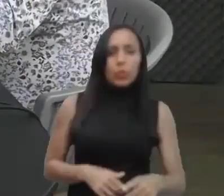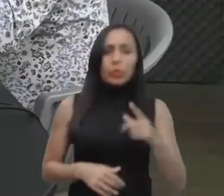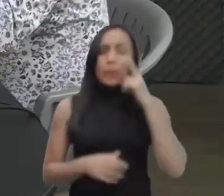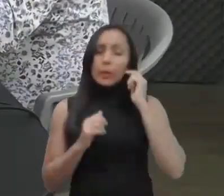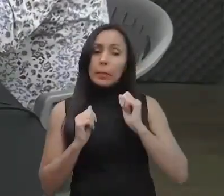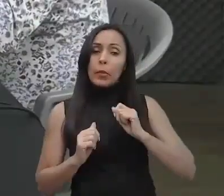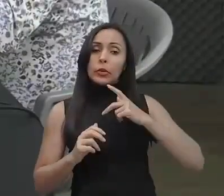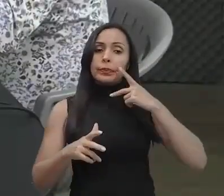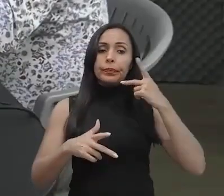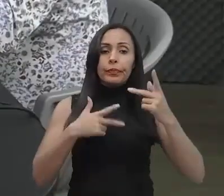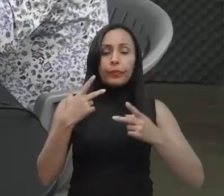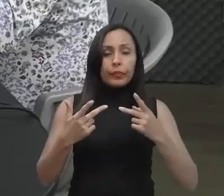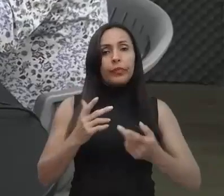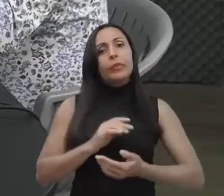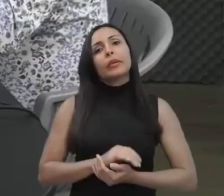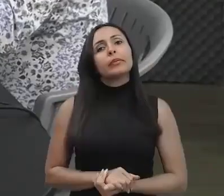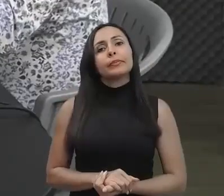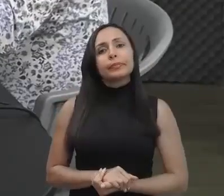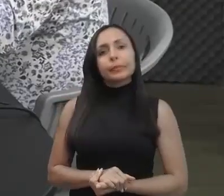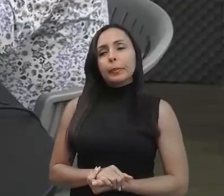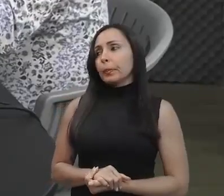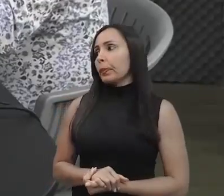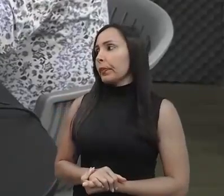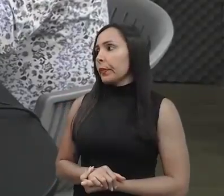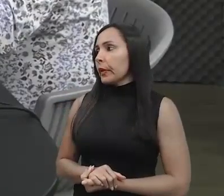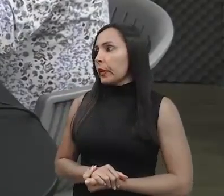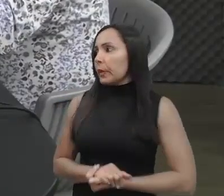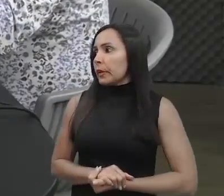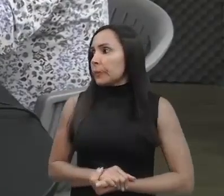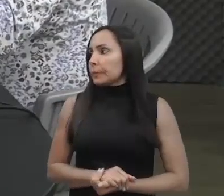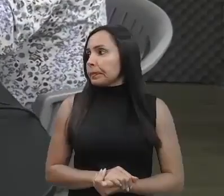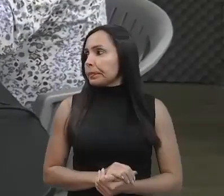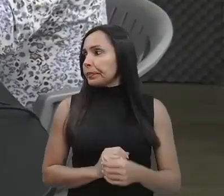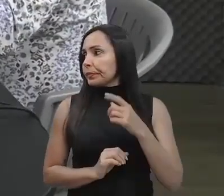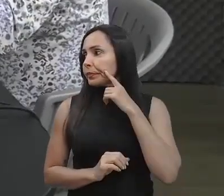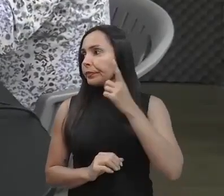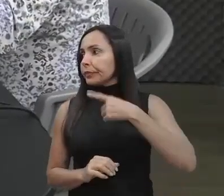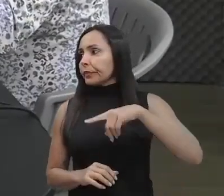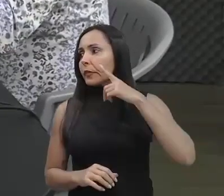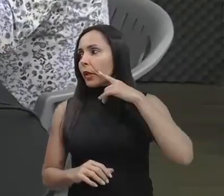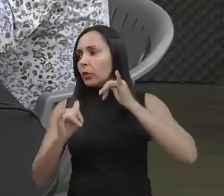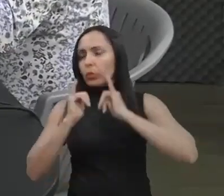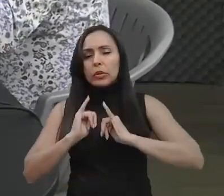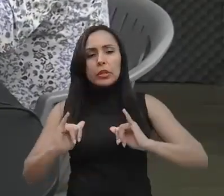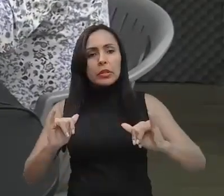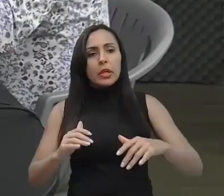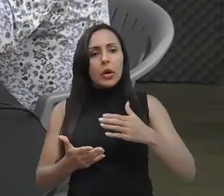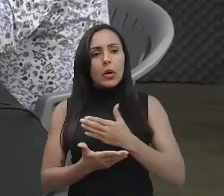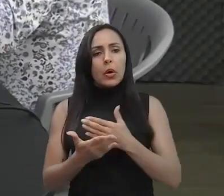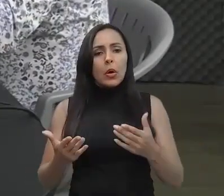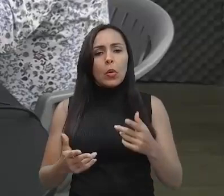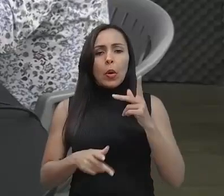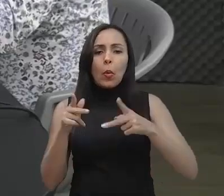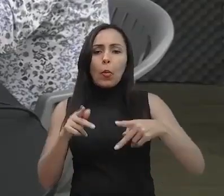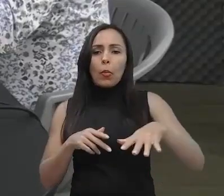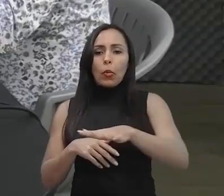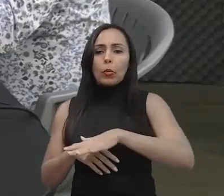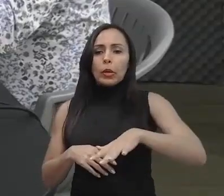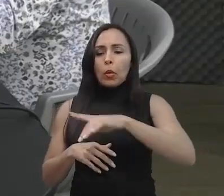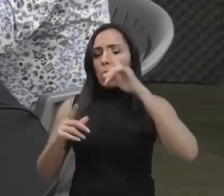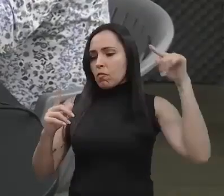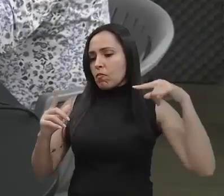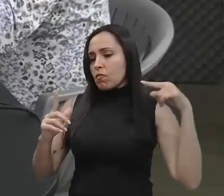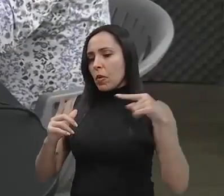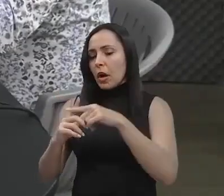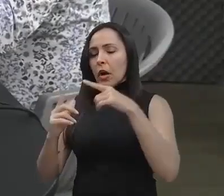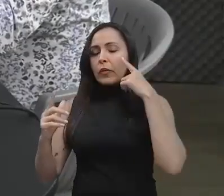top se mostrar também Ô Carina e no que T as notícias né Qual é o público alvo da Imprensa da secretaria de educação e como é que vocês